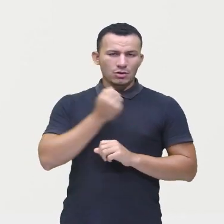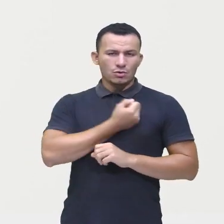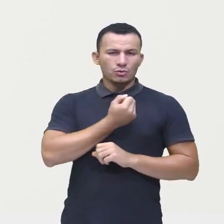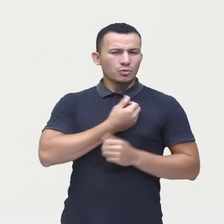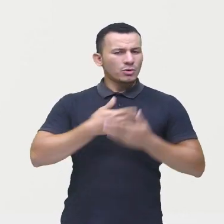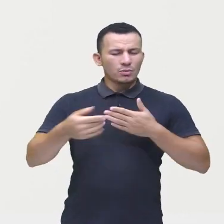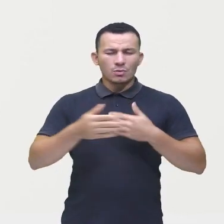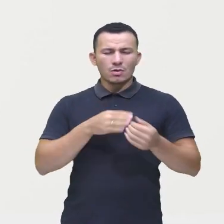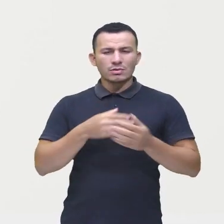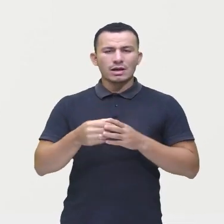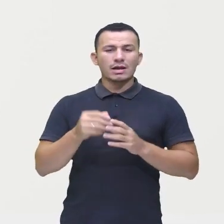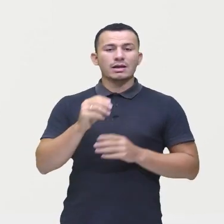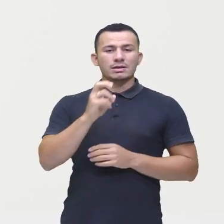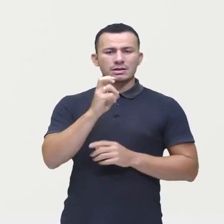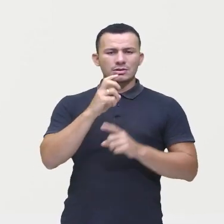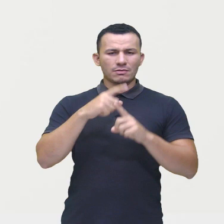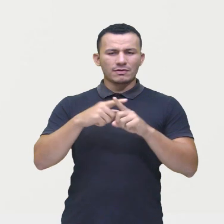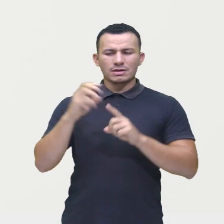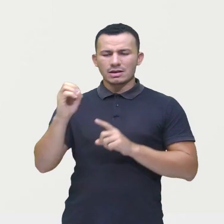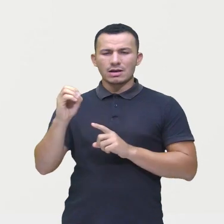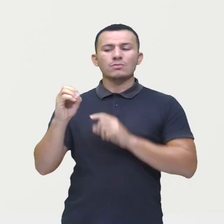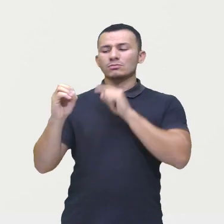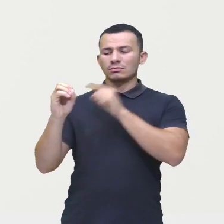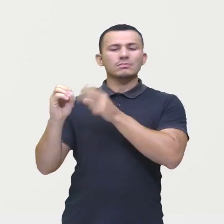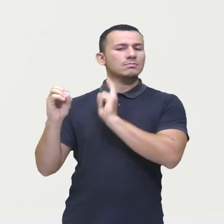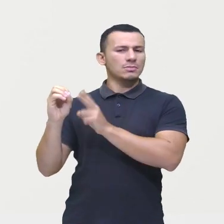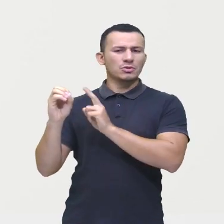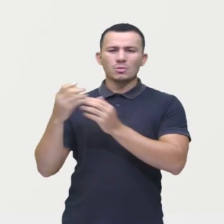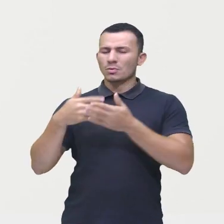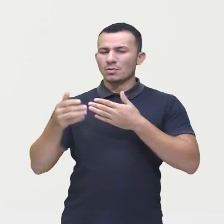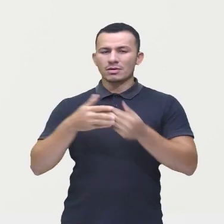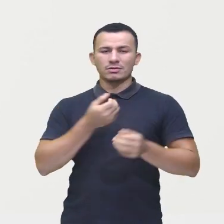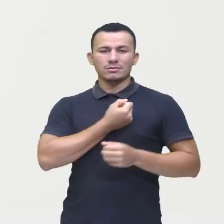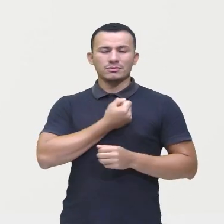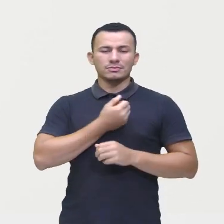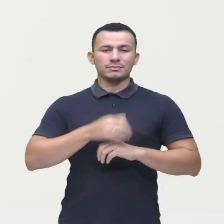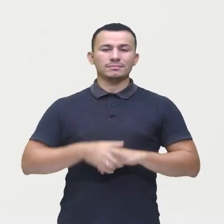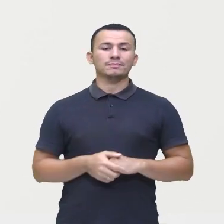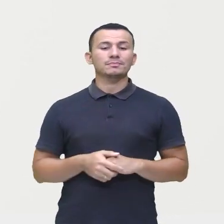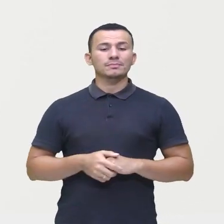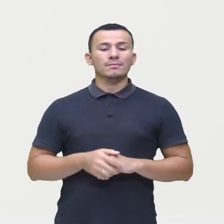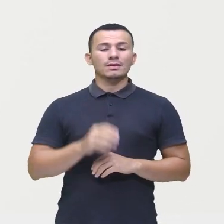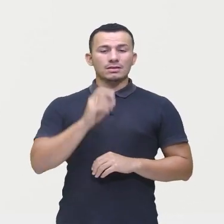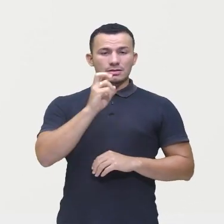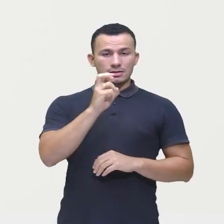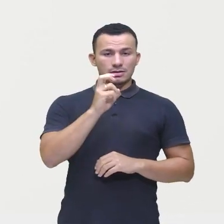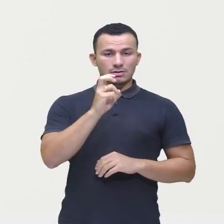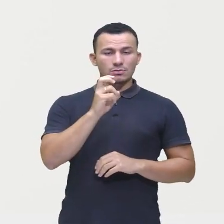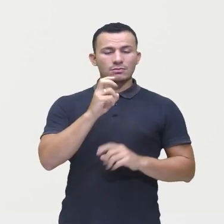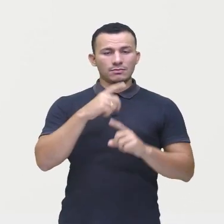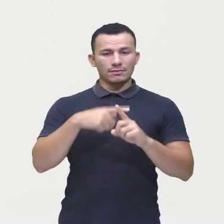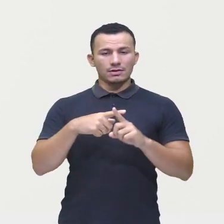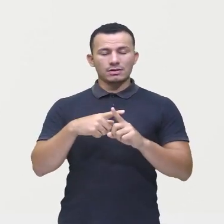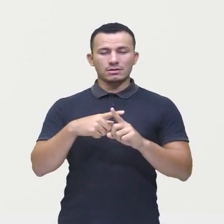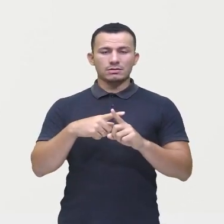por 0 é 0. Depois, quanto é 5 vezes 4? 5 vezes 4,